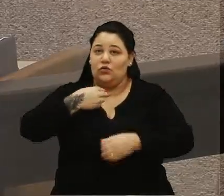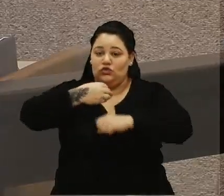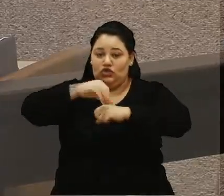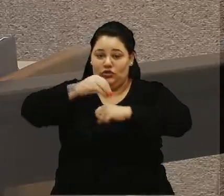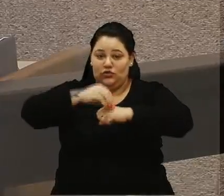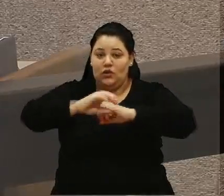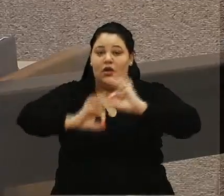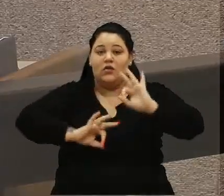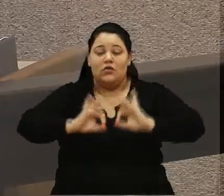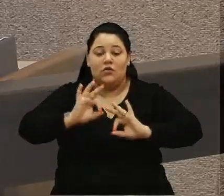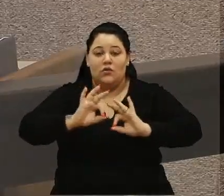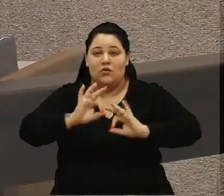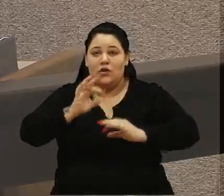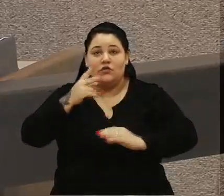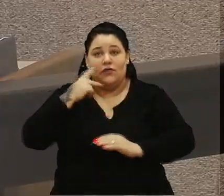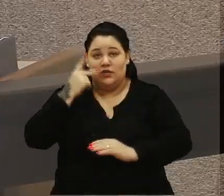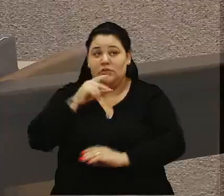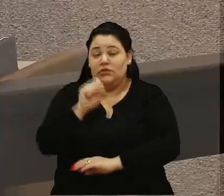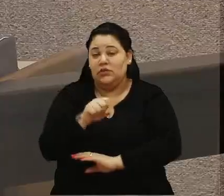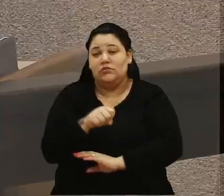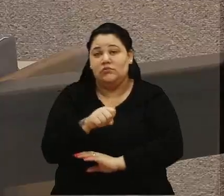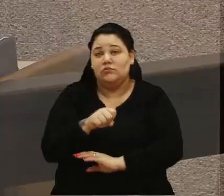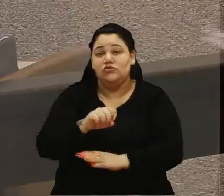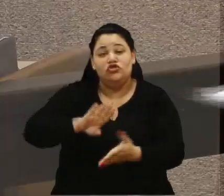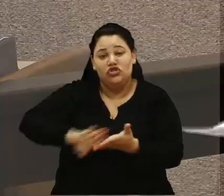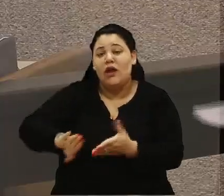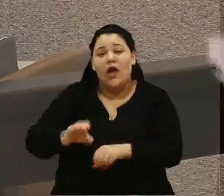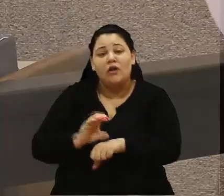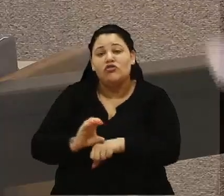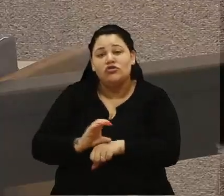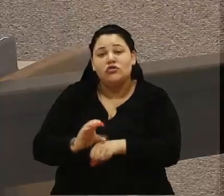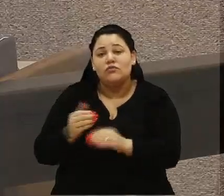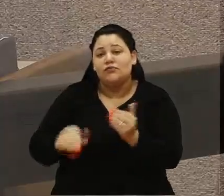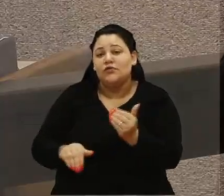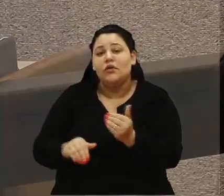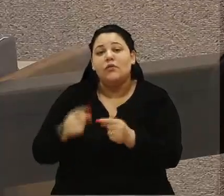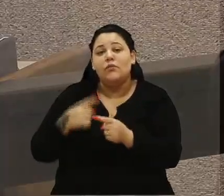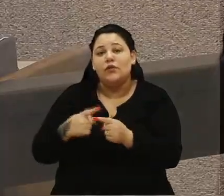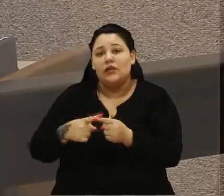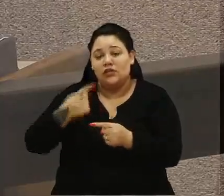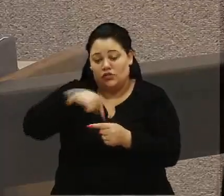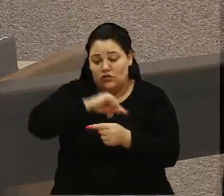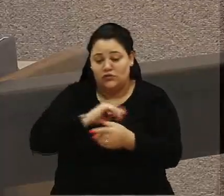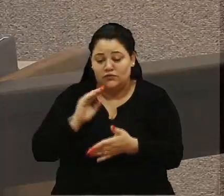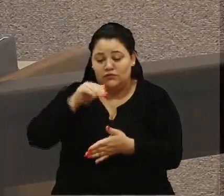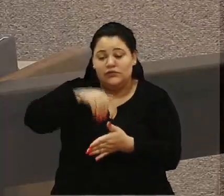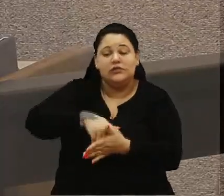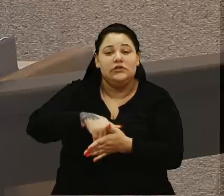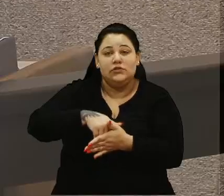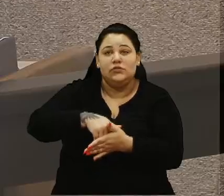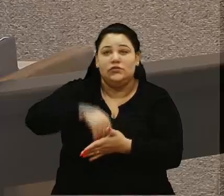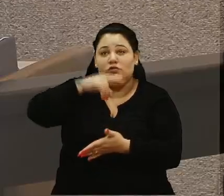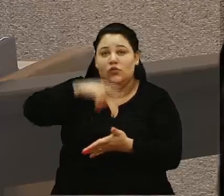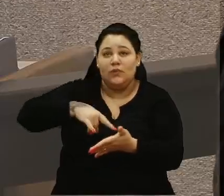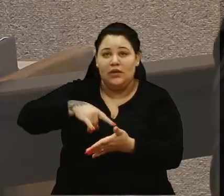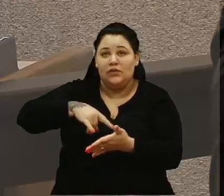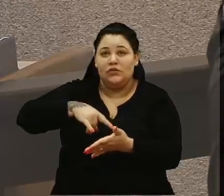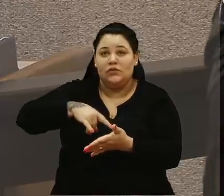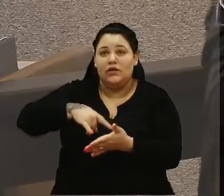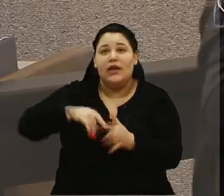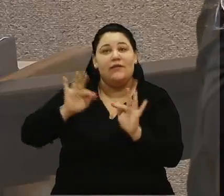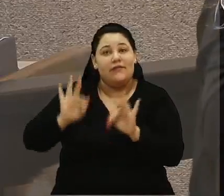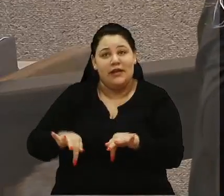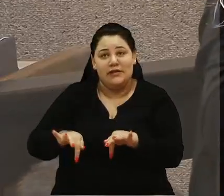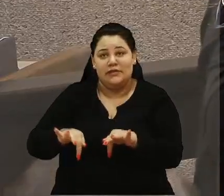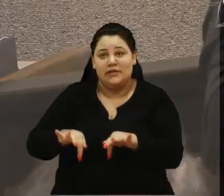aos vereadores, sim, daqui a pouco derrubar a inconstitucionalidade, porque a gente, votando pelo parecer, ele acaba aqui. E a iniciativa,